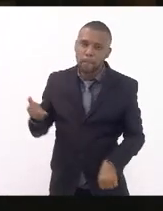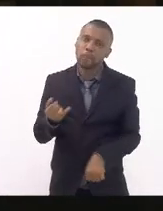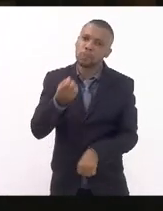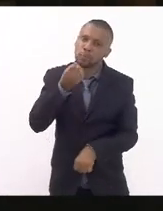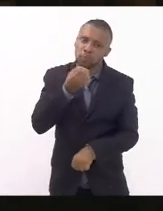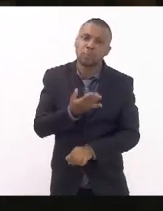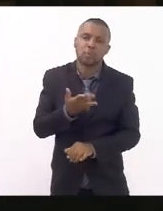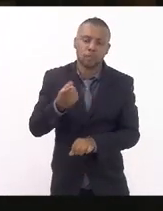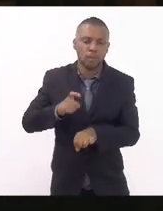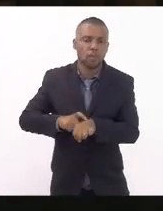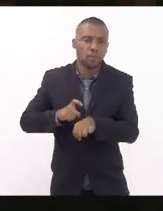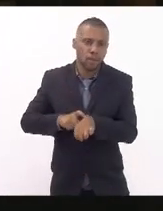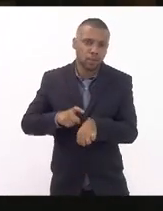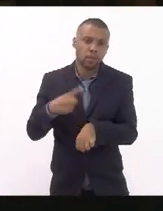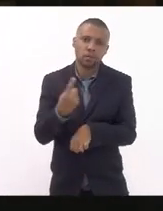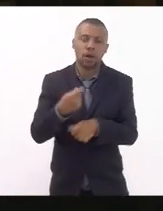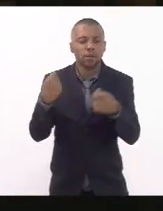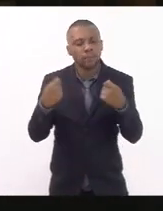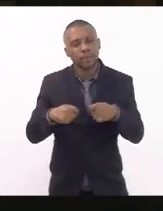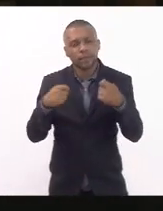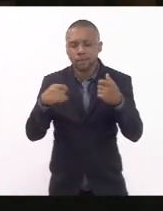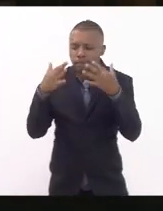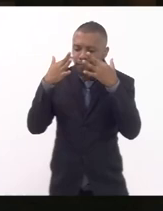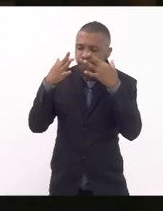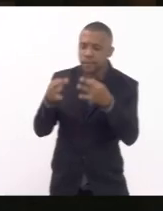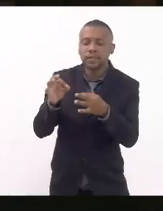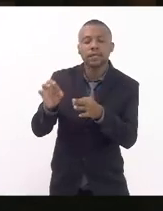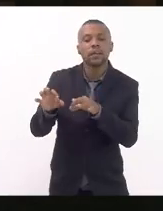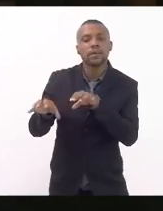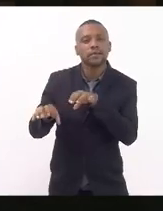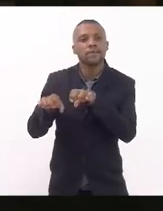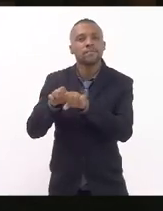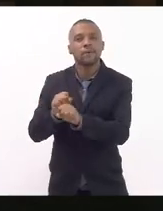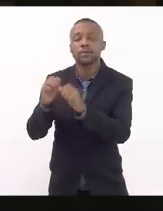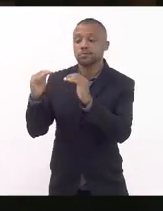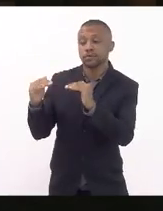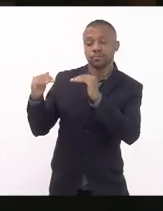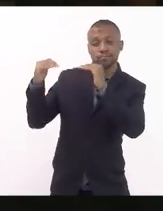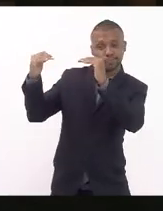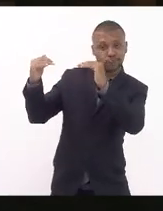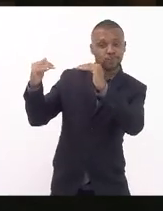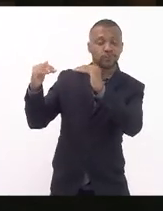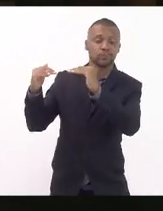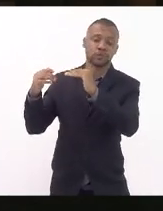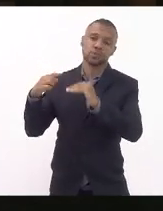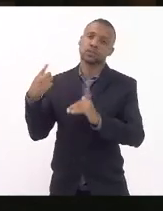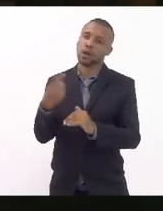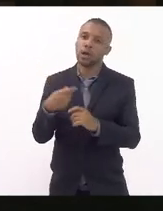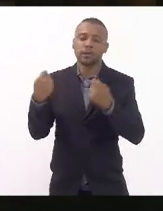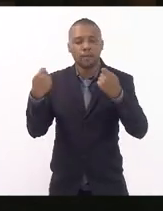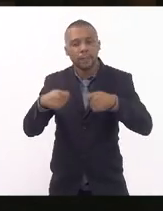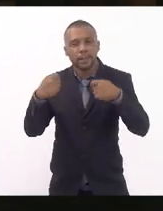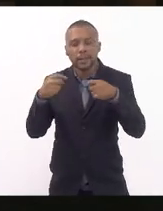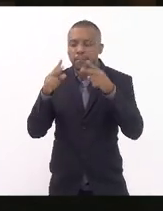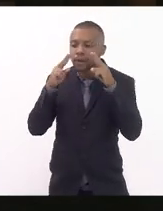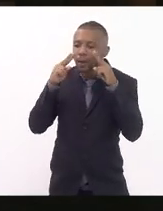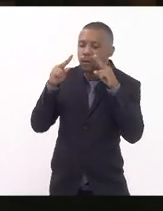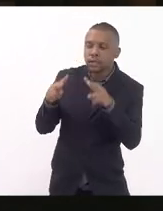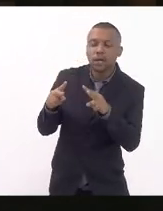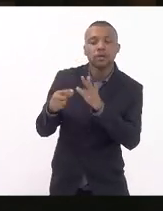precisa, inclusive, ver que com essa qualificação de nível superior, precisamos também